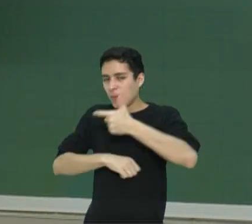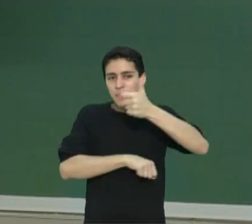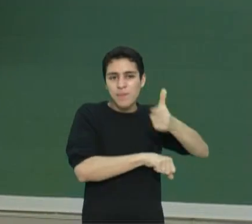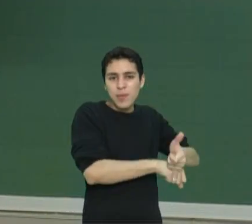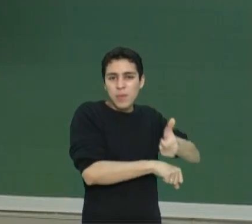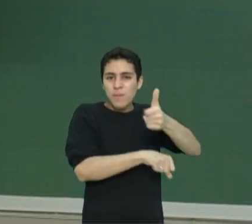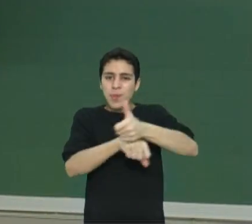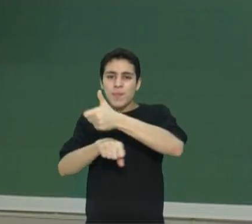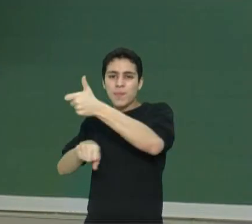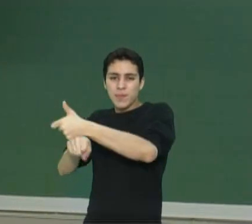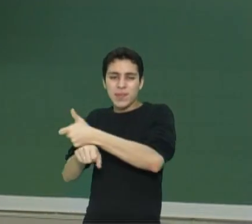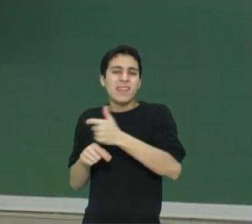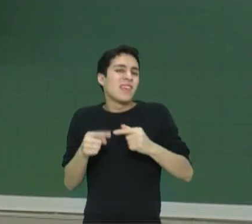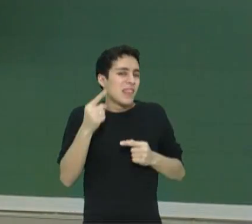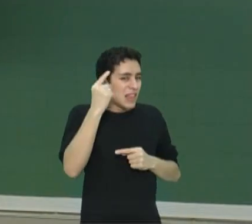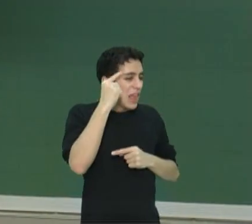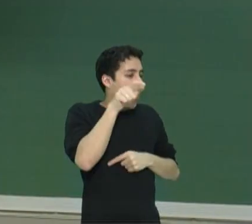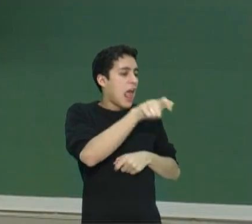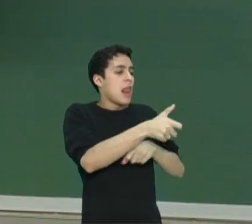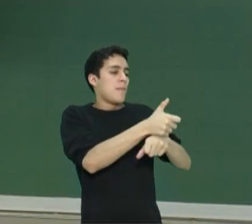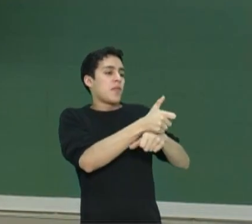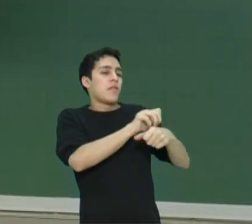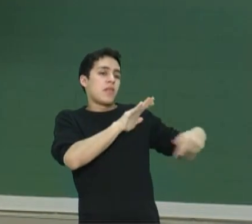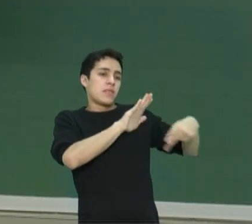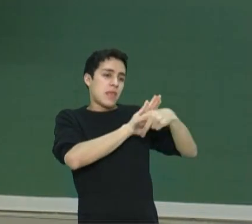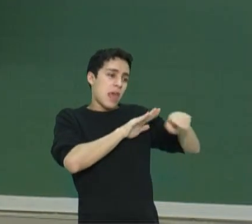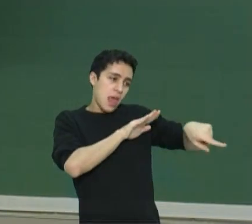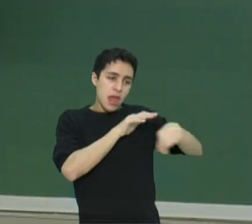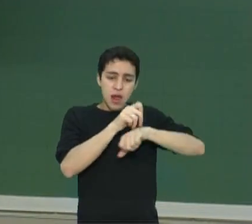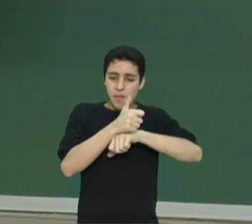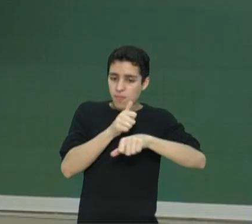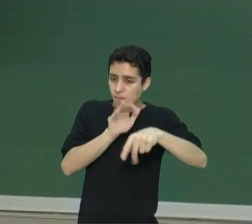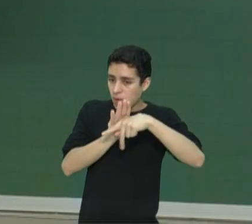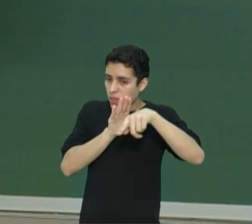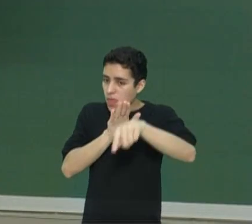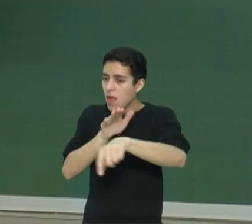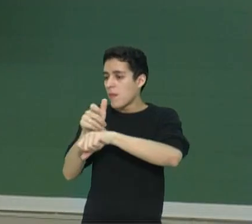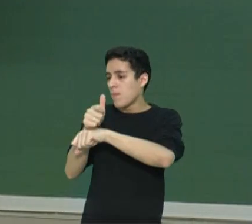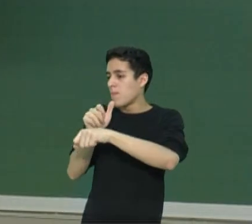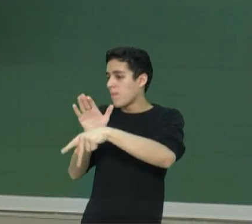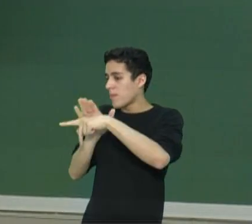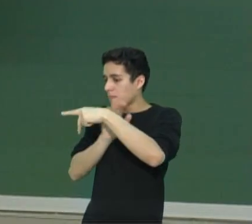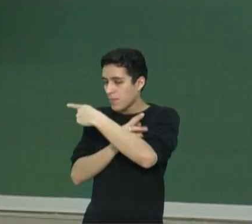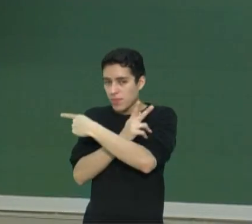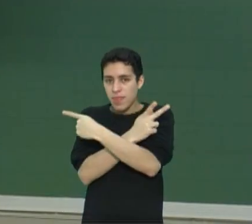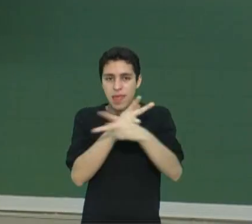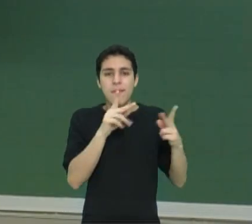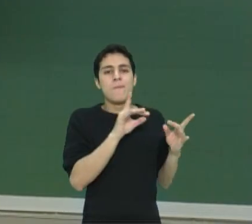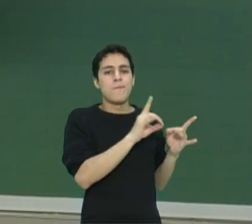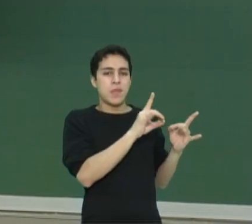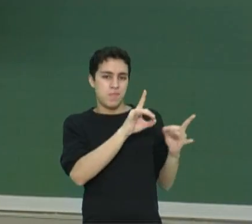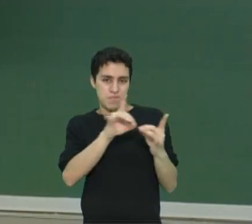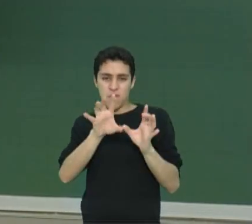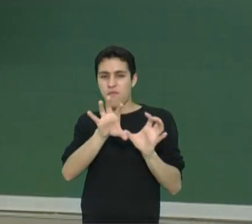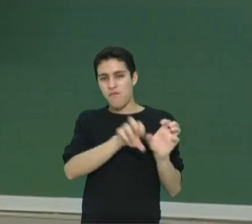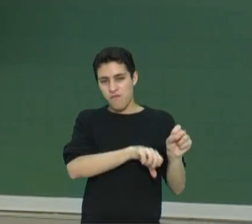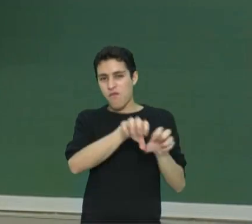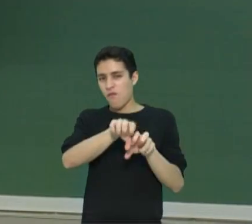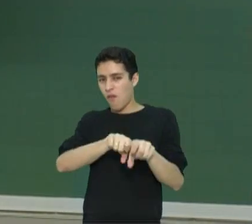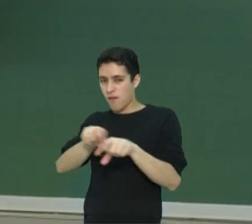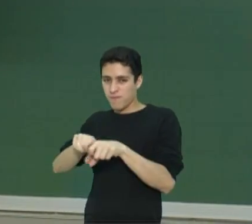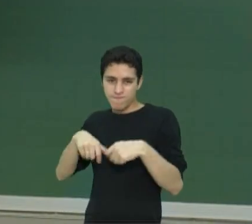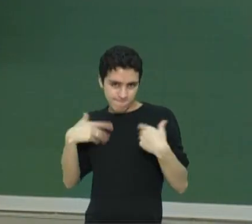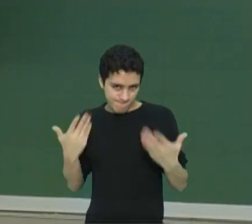as especialidades né Cada Operário na fábrica Tem uma função e ele se especializou para isso